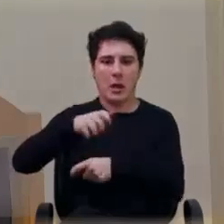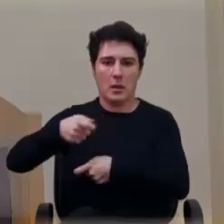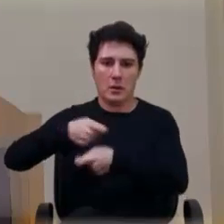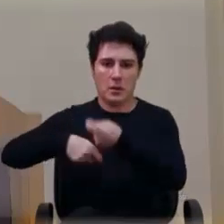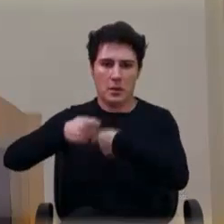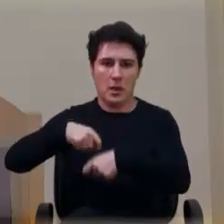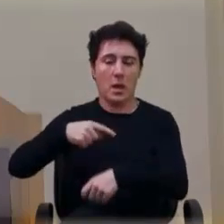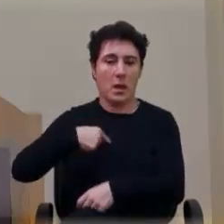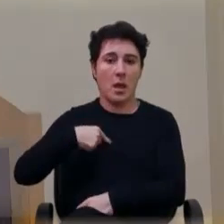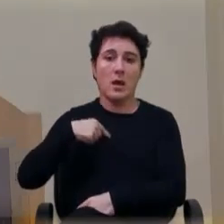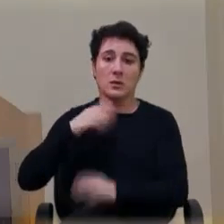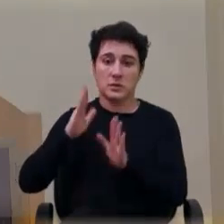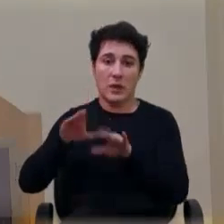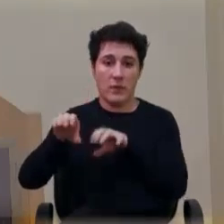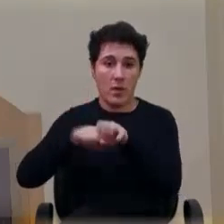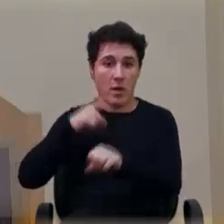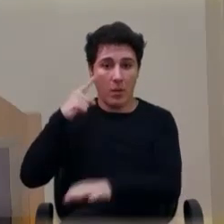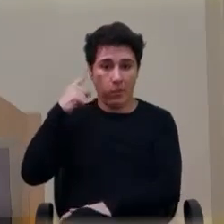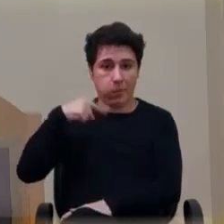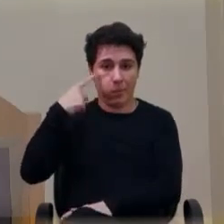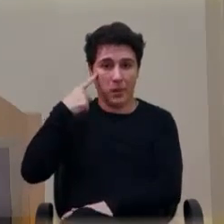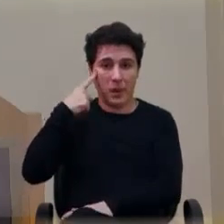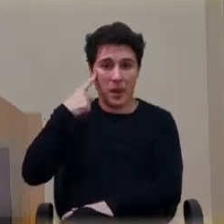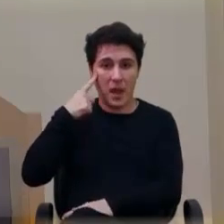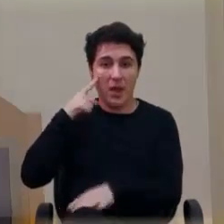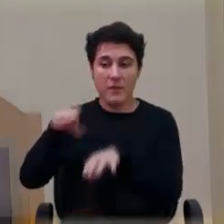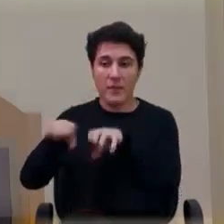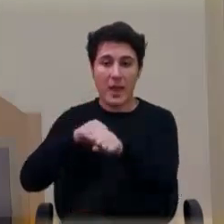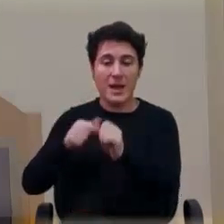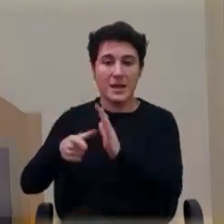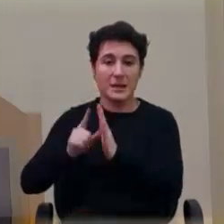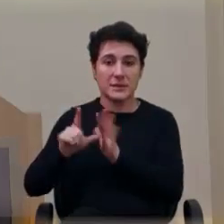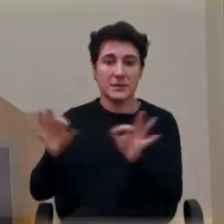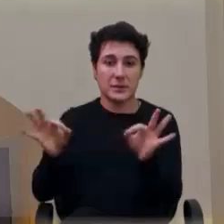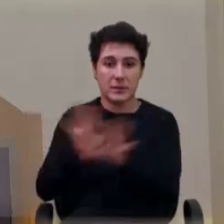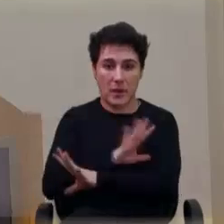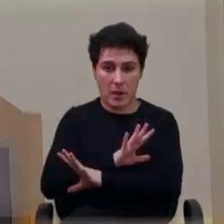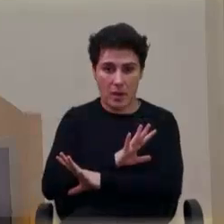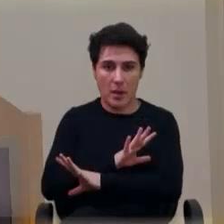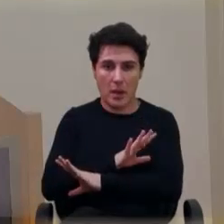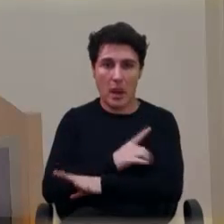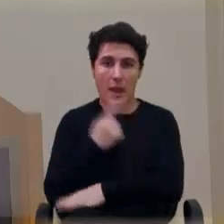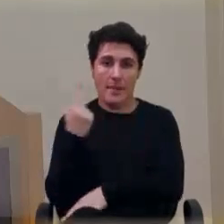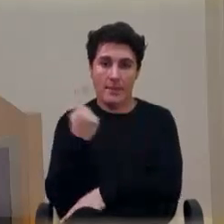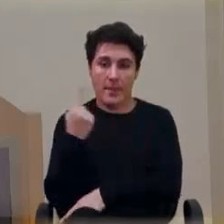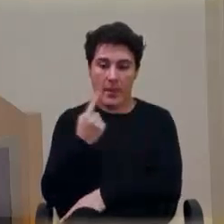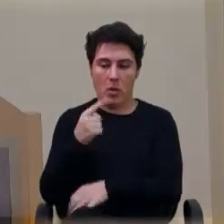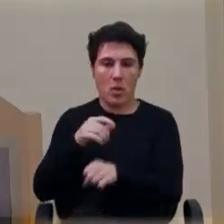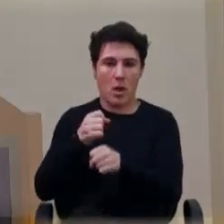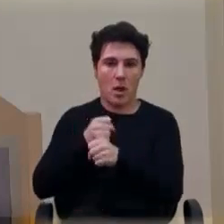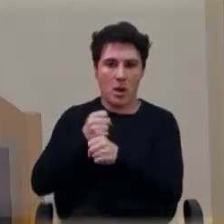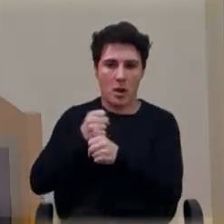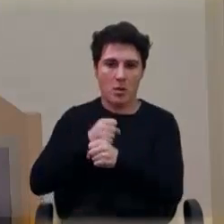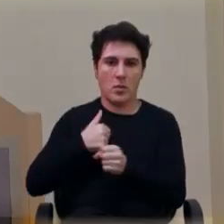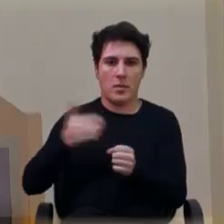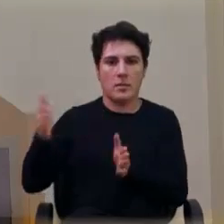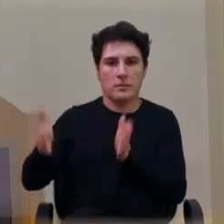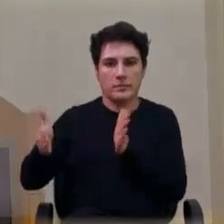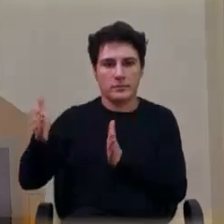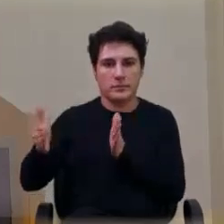a sua advogada formada antes de terminar a faculdade durante o primeiro ano de Mandato